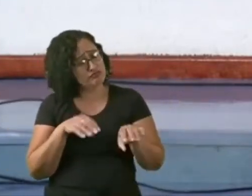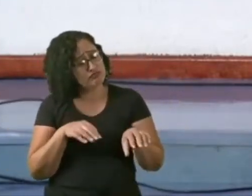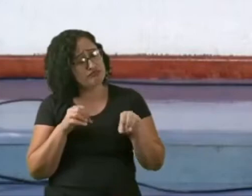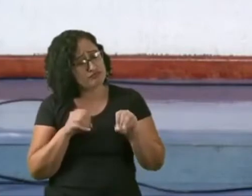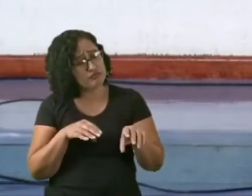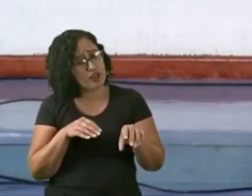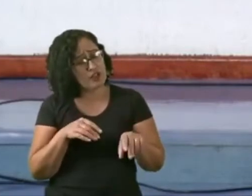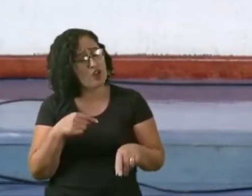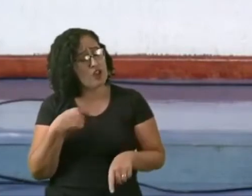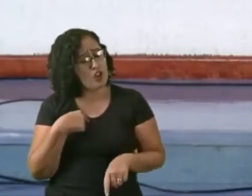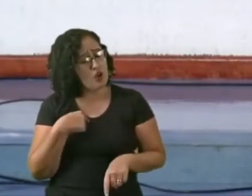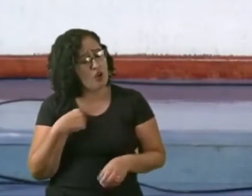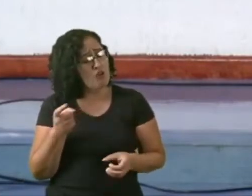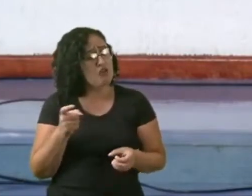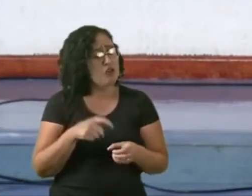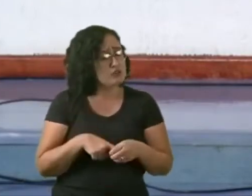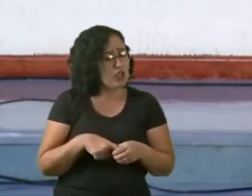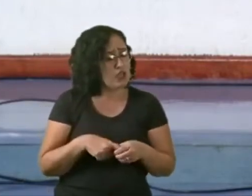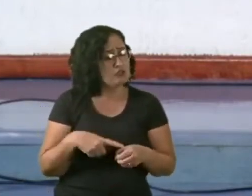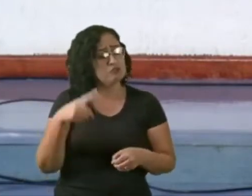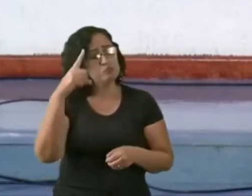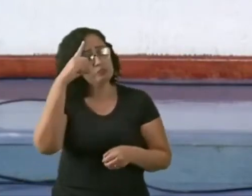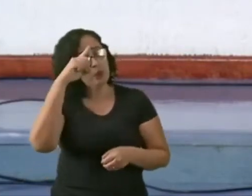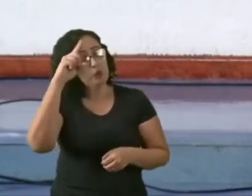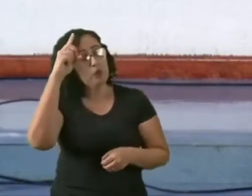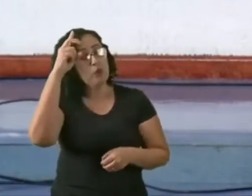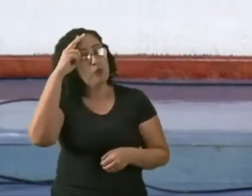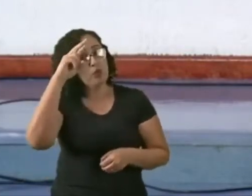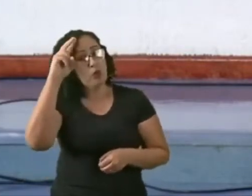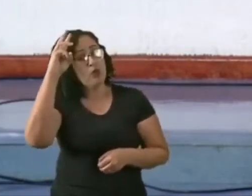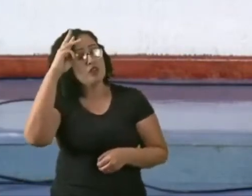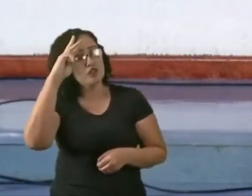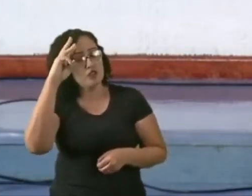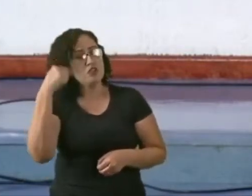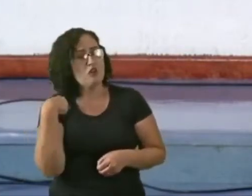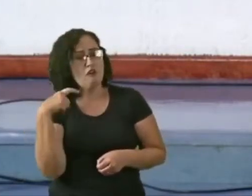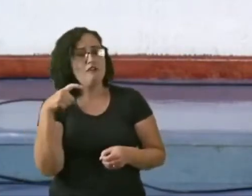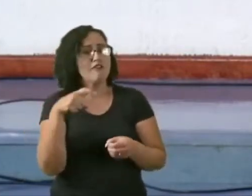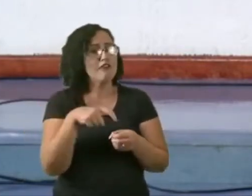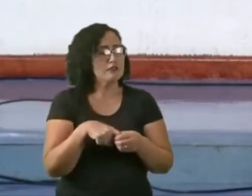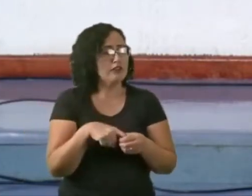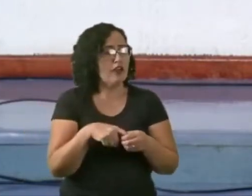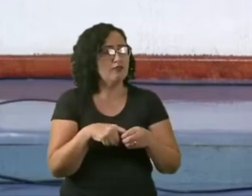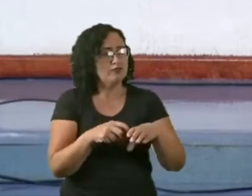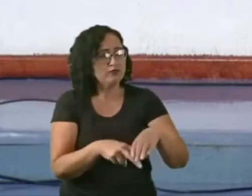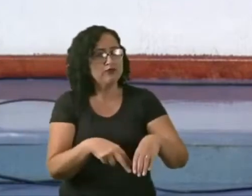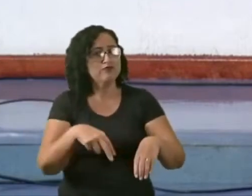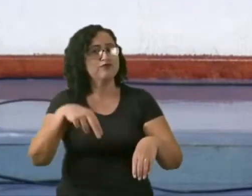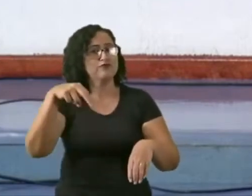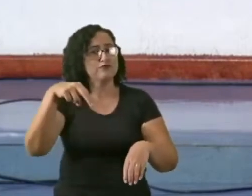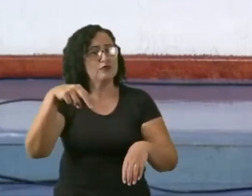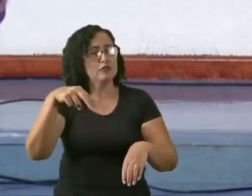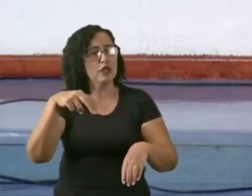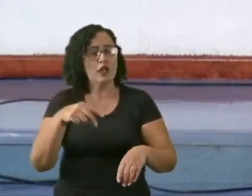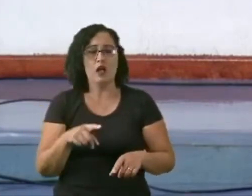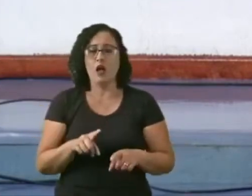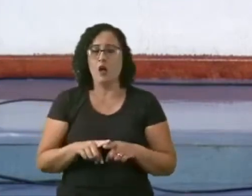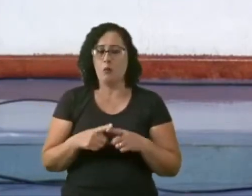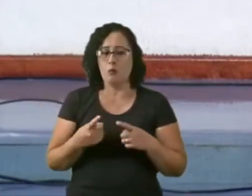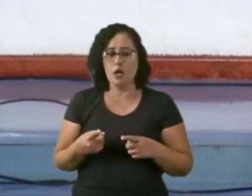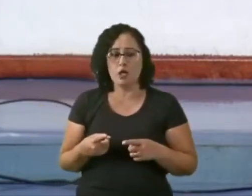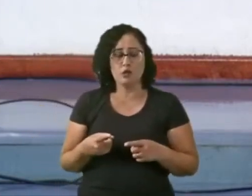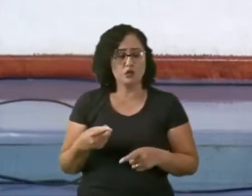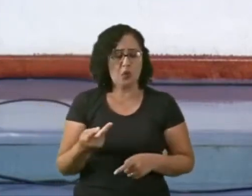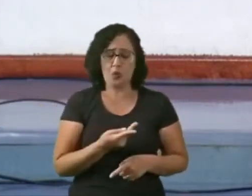Mas eles não estavam discutindo sobre a ressurreição. Eles estavam discutindo sobre as coisas que